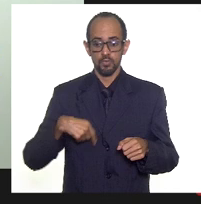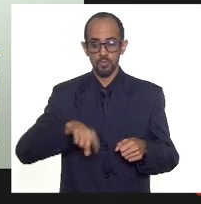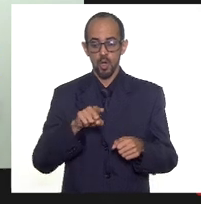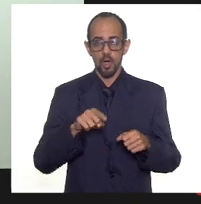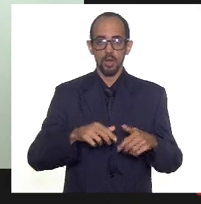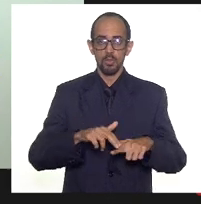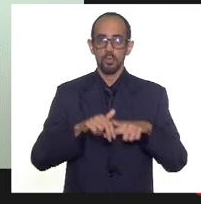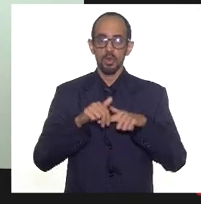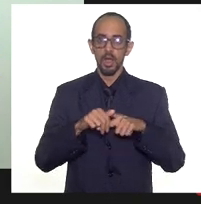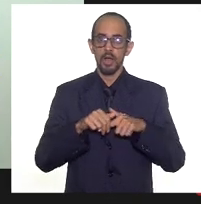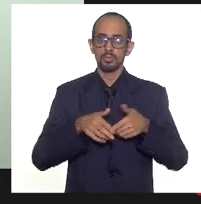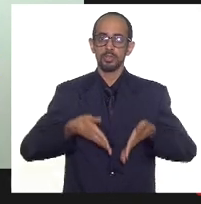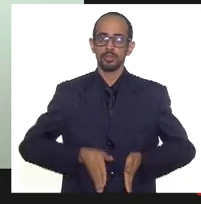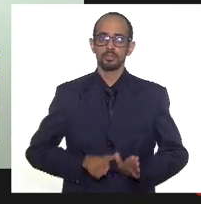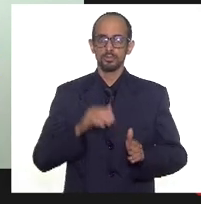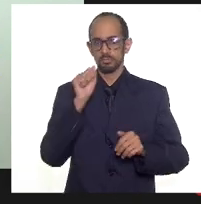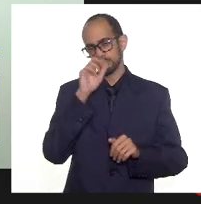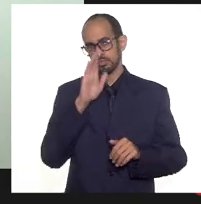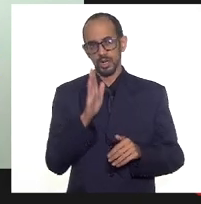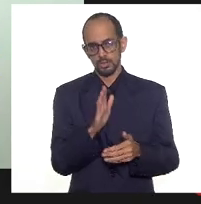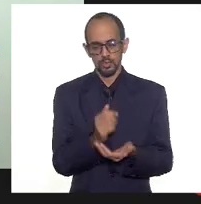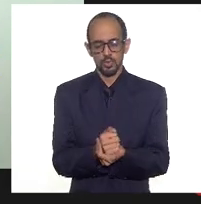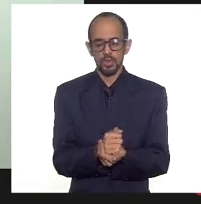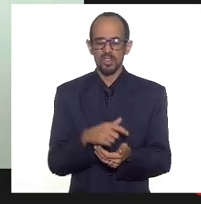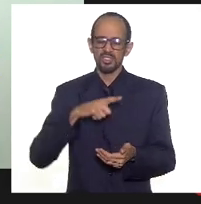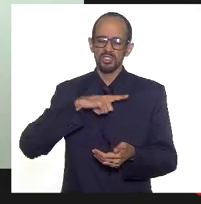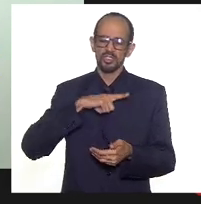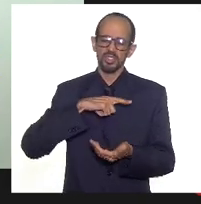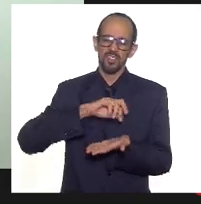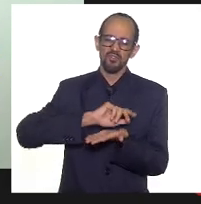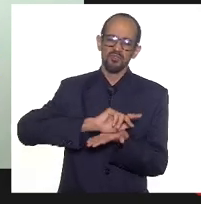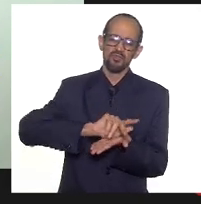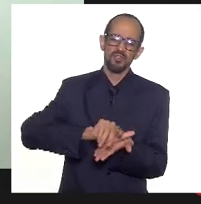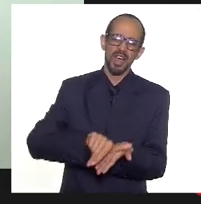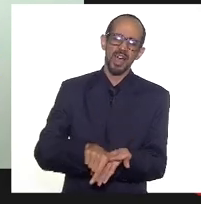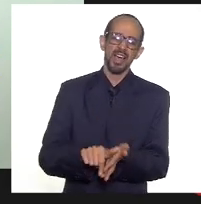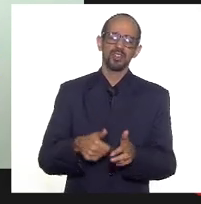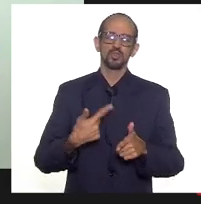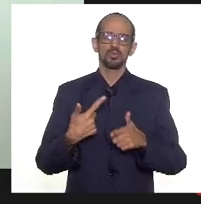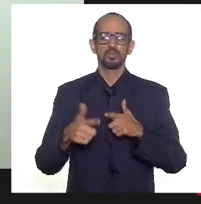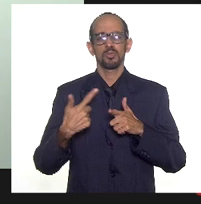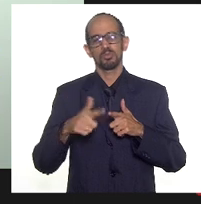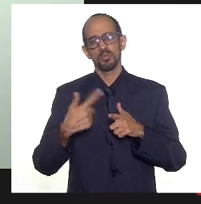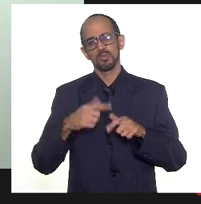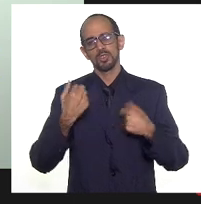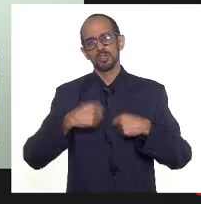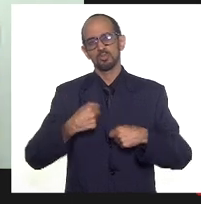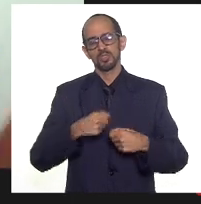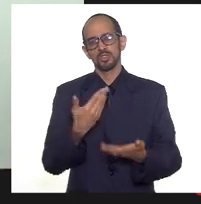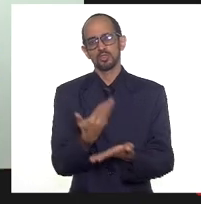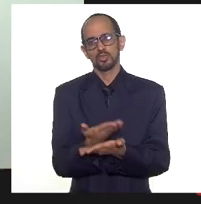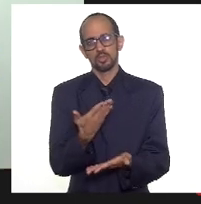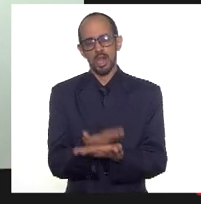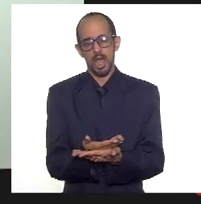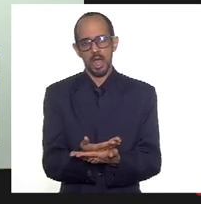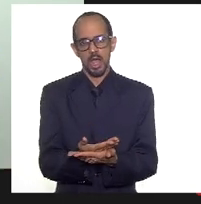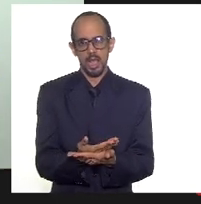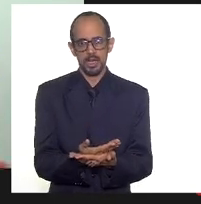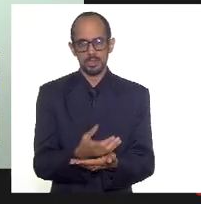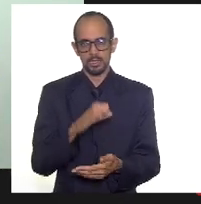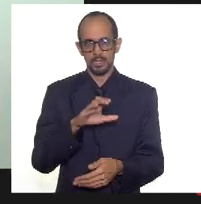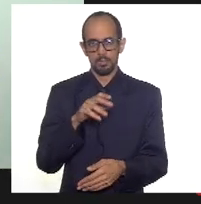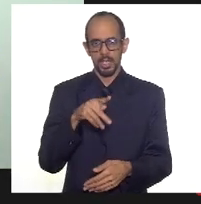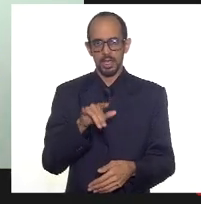Então, são uma série de questões que a gente precisa ver e, de fato, a gente precisa olhar como um processo novo. Essa CPI vai trazer aí, eu